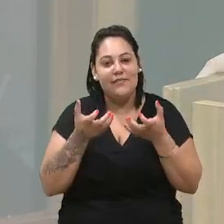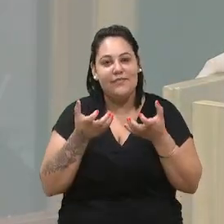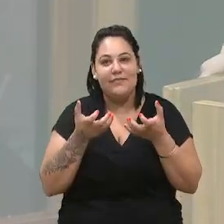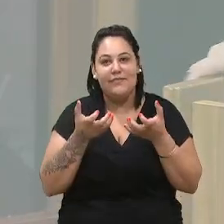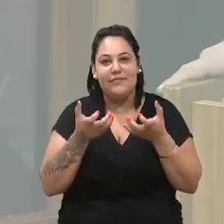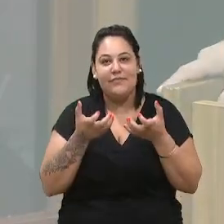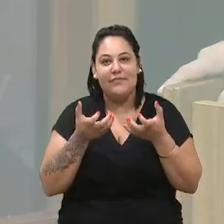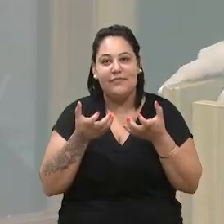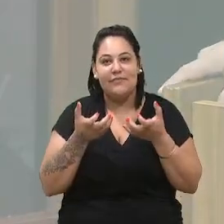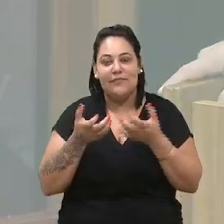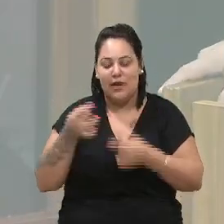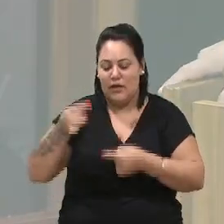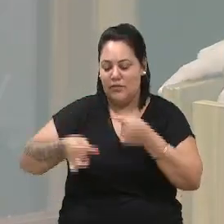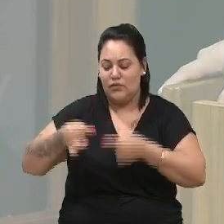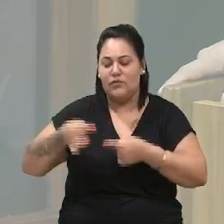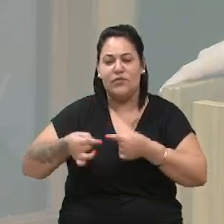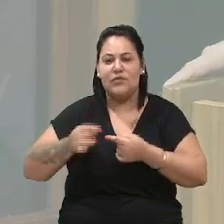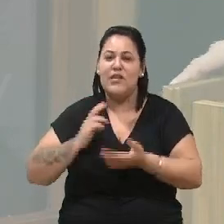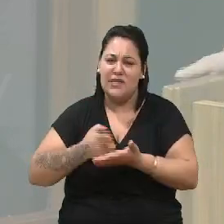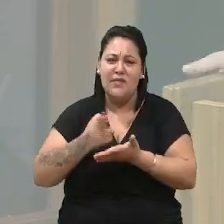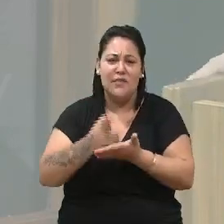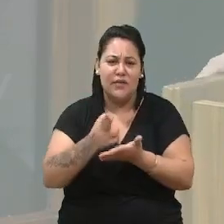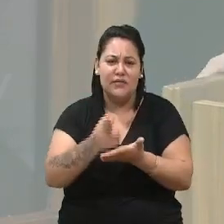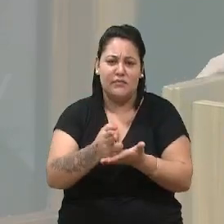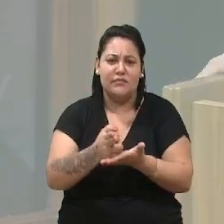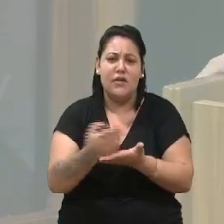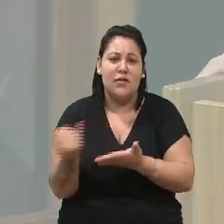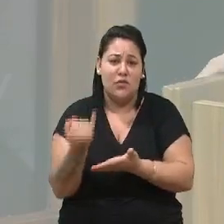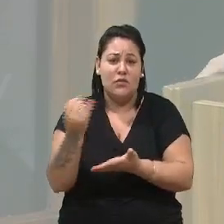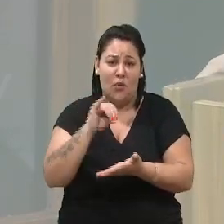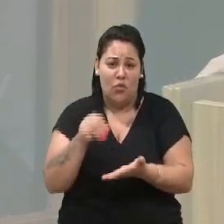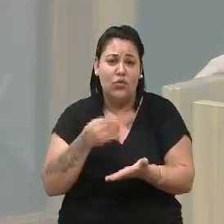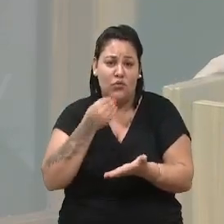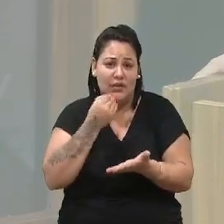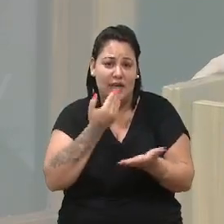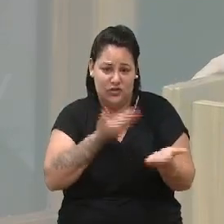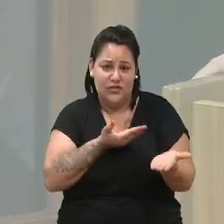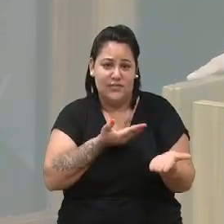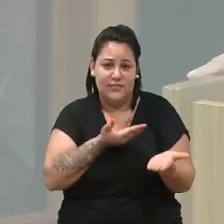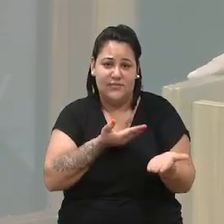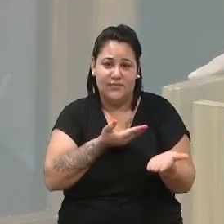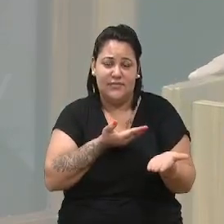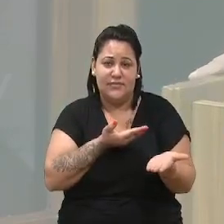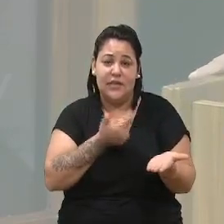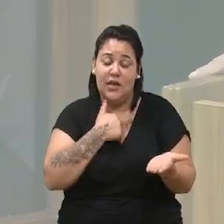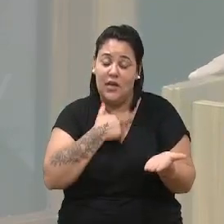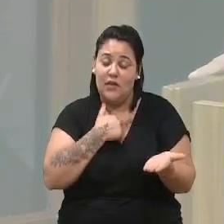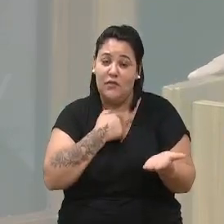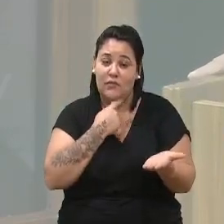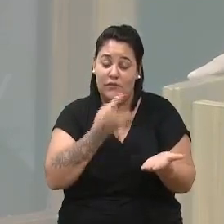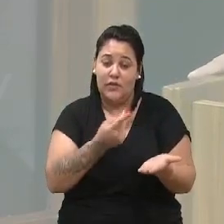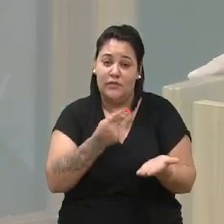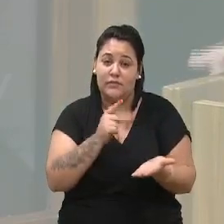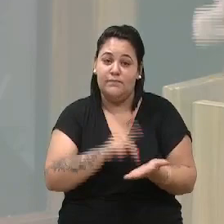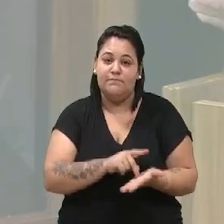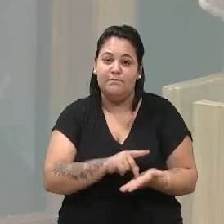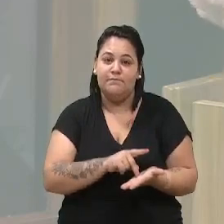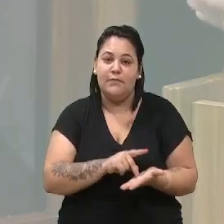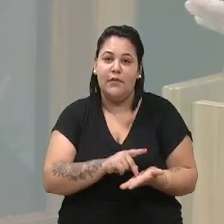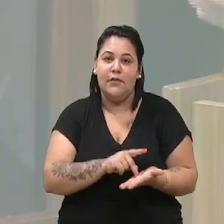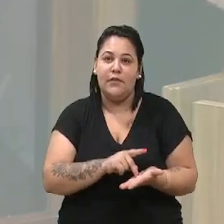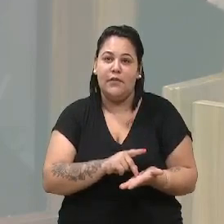O debate é sempre oportuno e eu confesso que estou